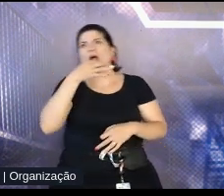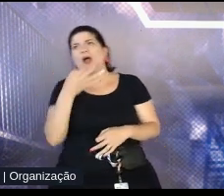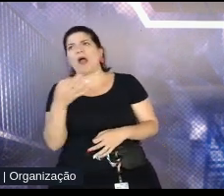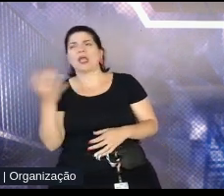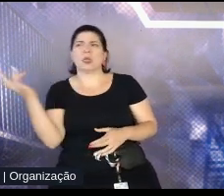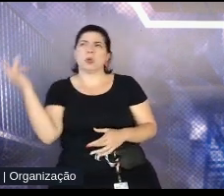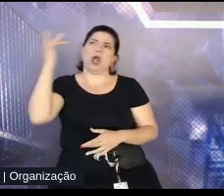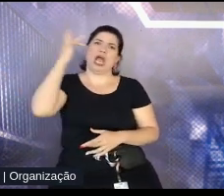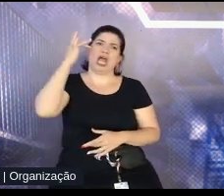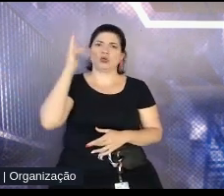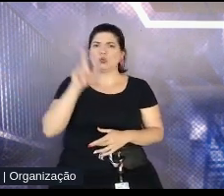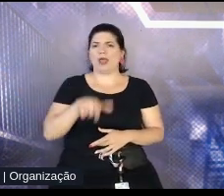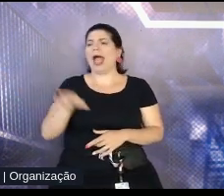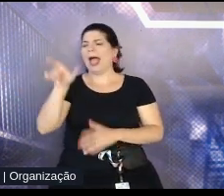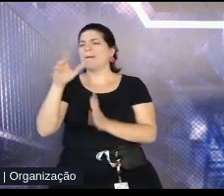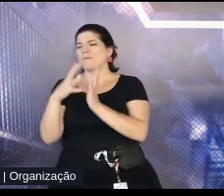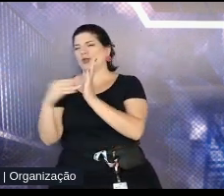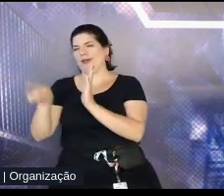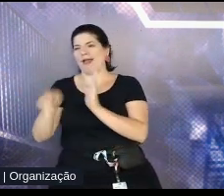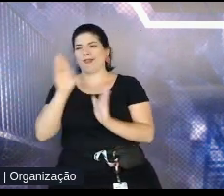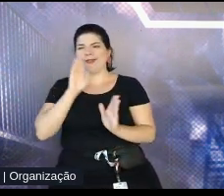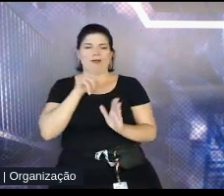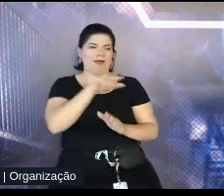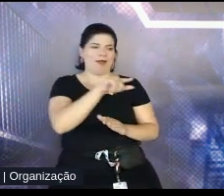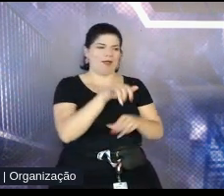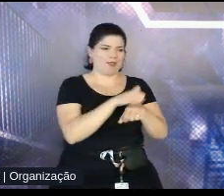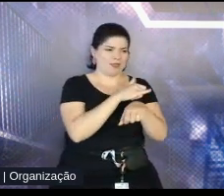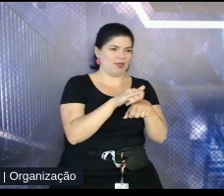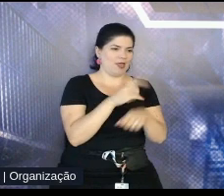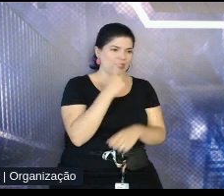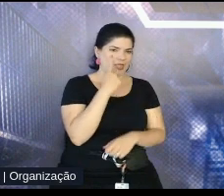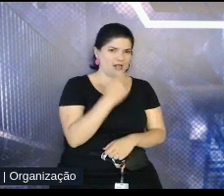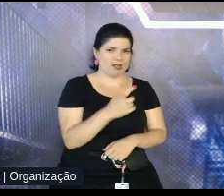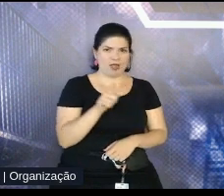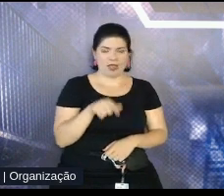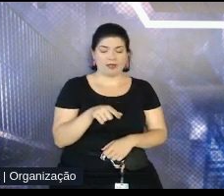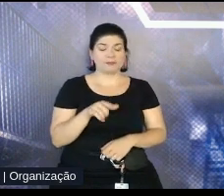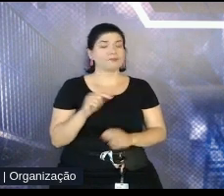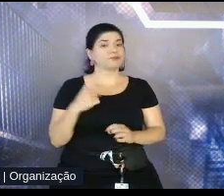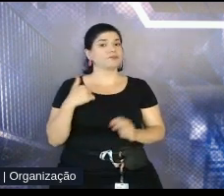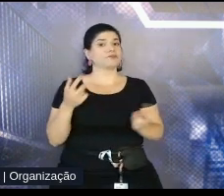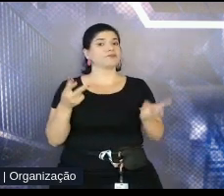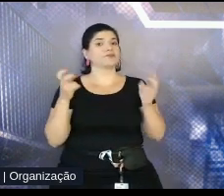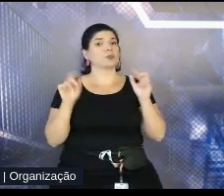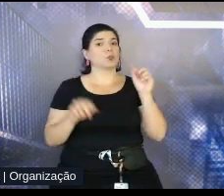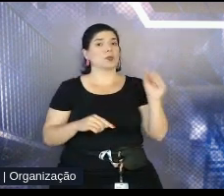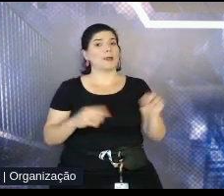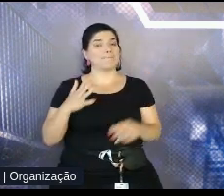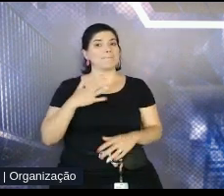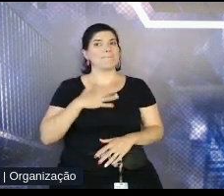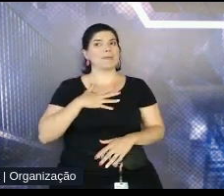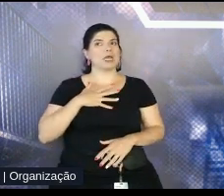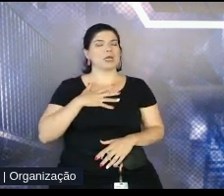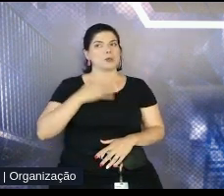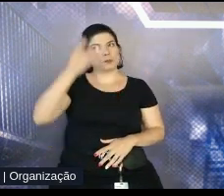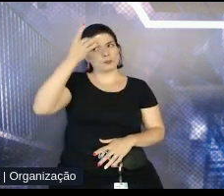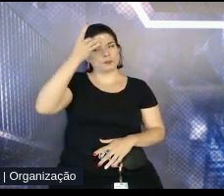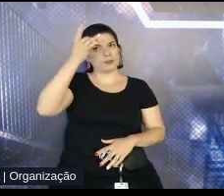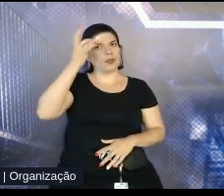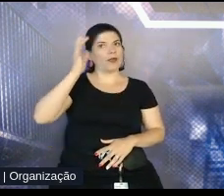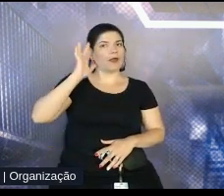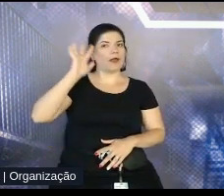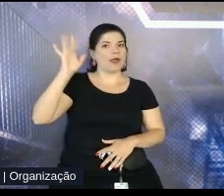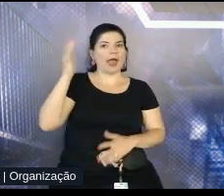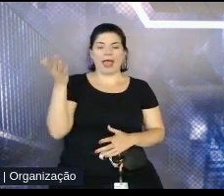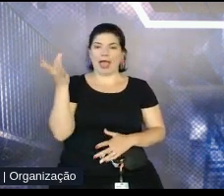esse modelo vai ser legal, eu acho que essa estratégia vai ser interessante. Então, perceba que até a minha narrativa, até aqui, nesse